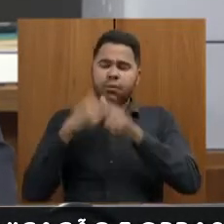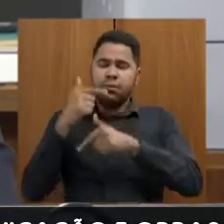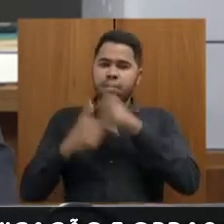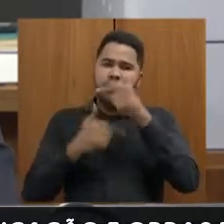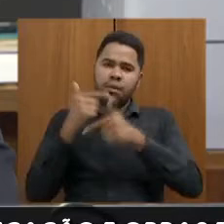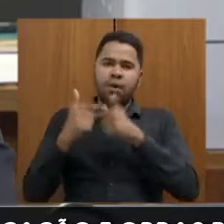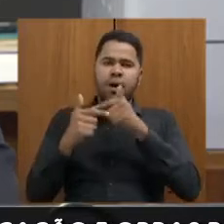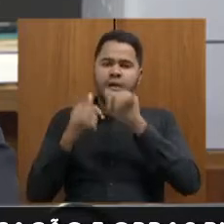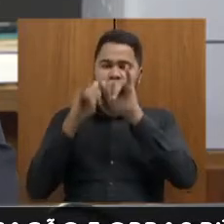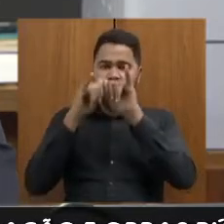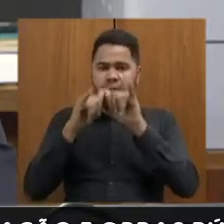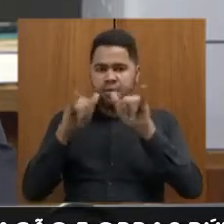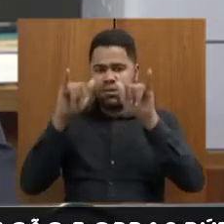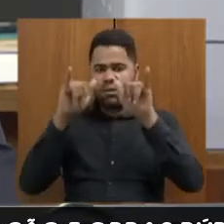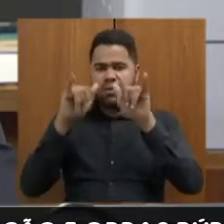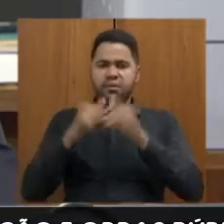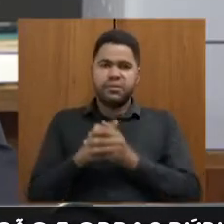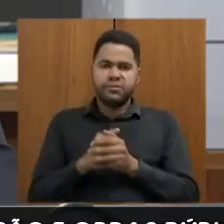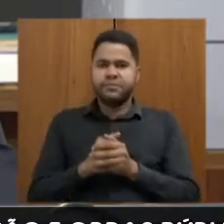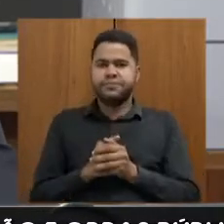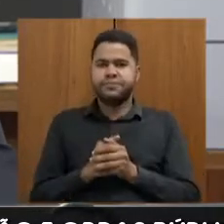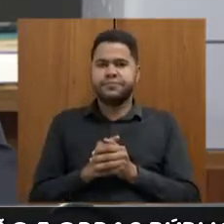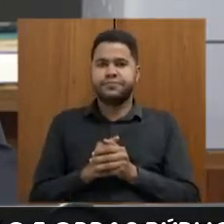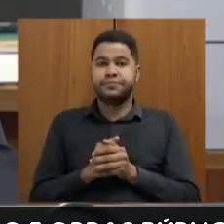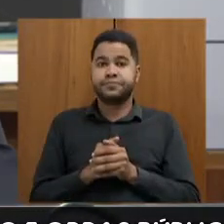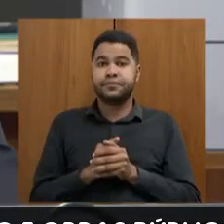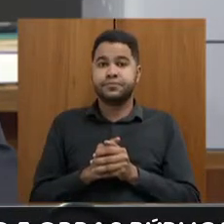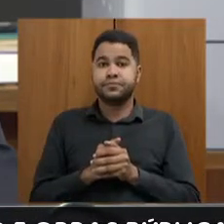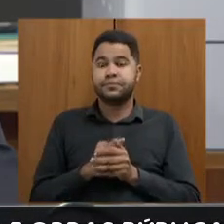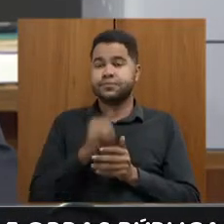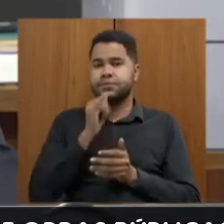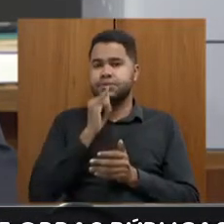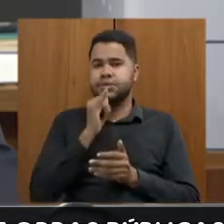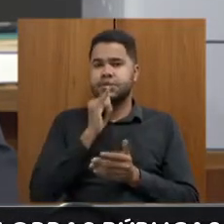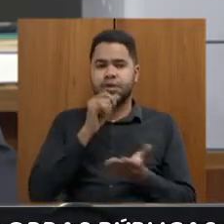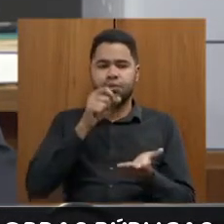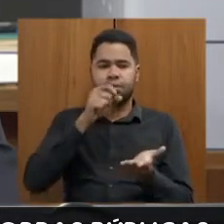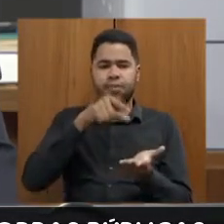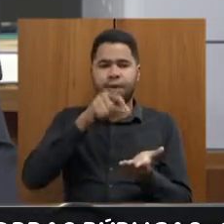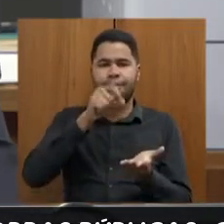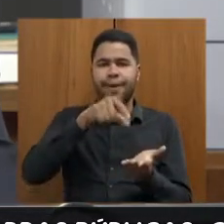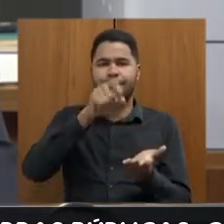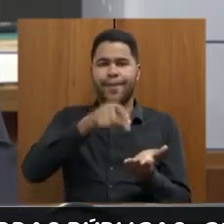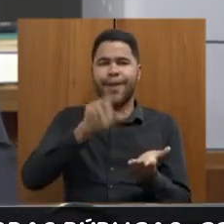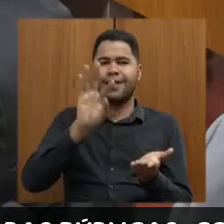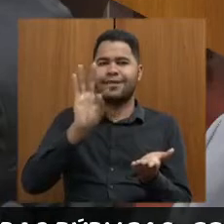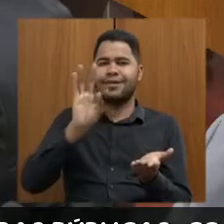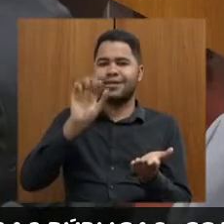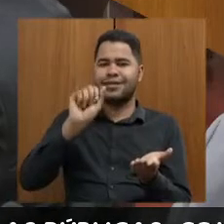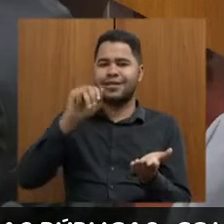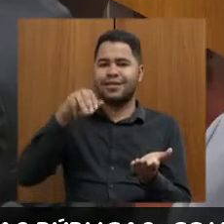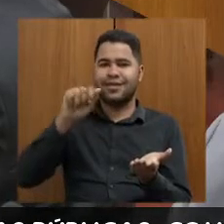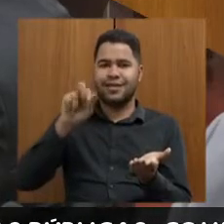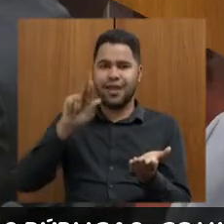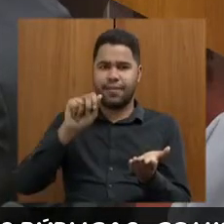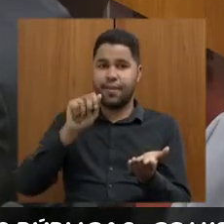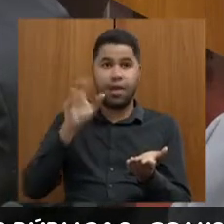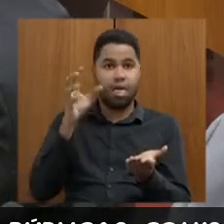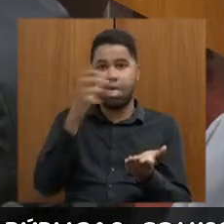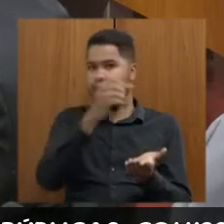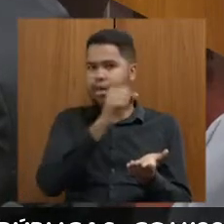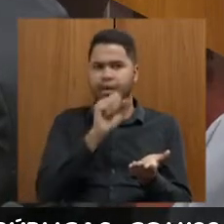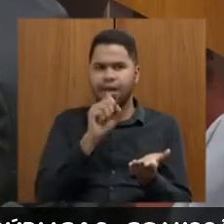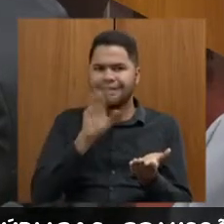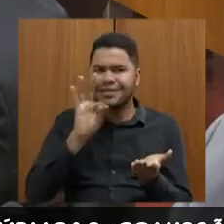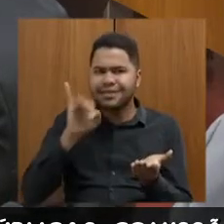aquele ditado de que Quem planta tâmaras meu amigo João Leite não colhe tâmaras